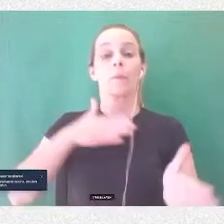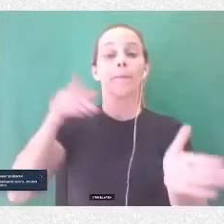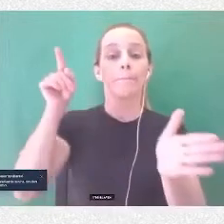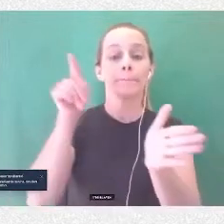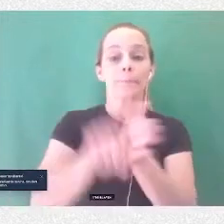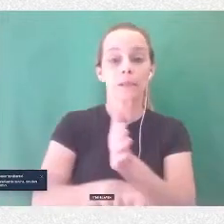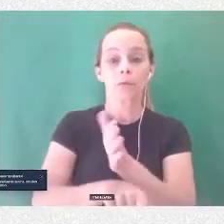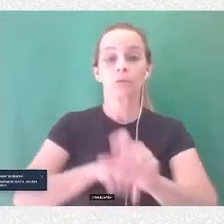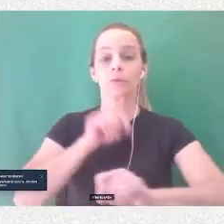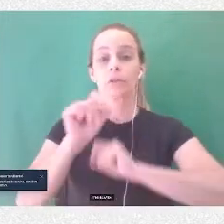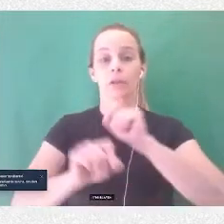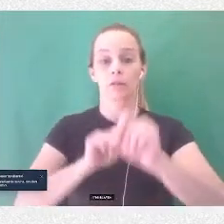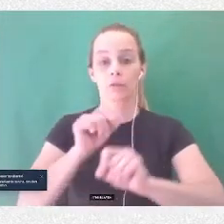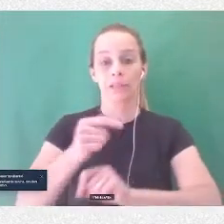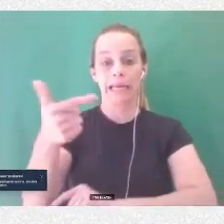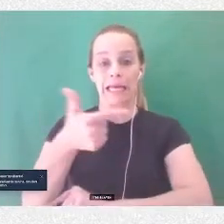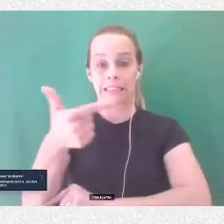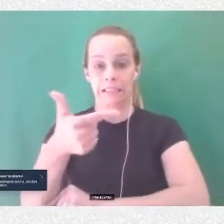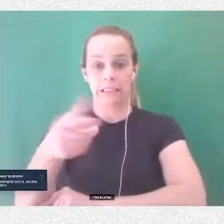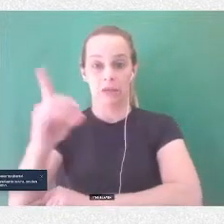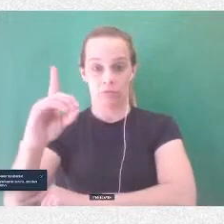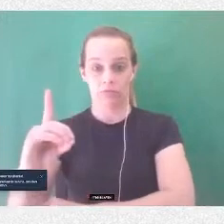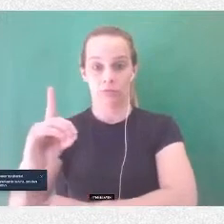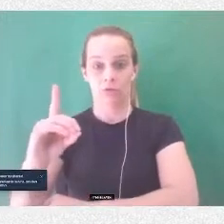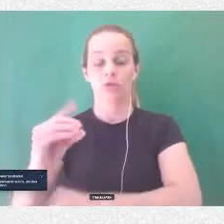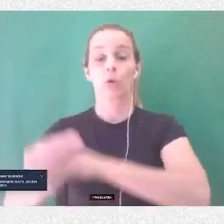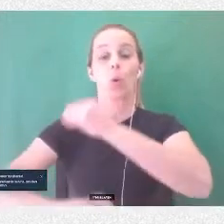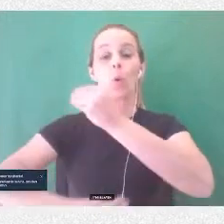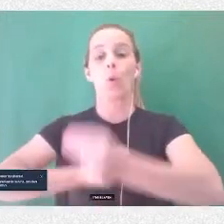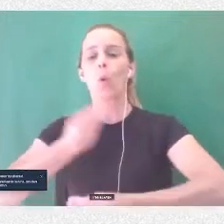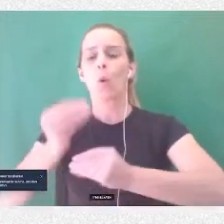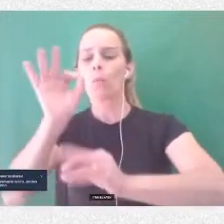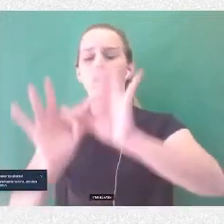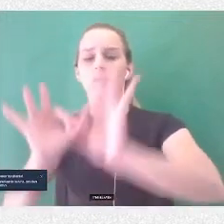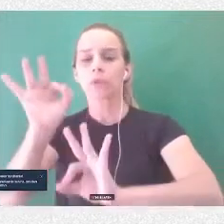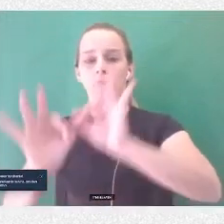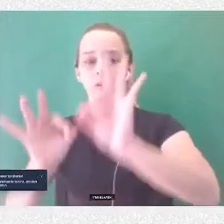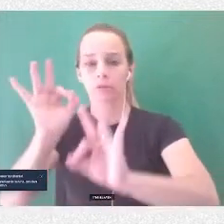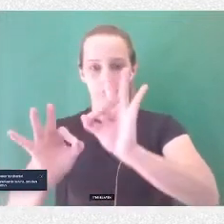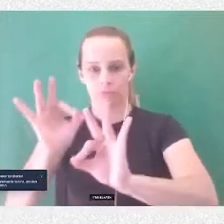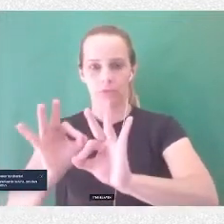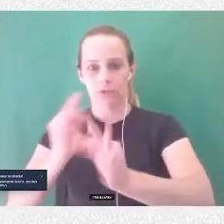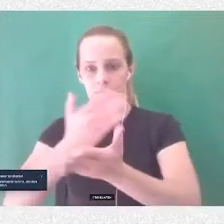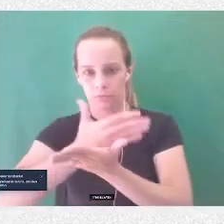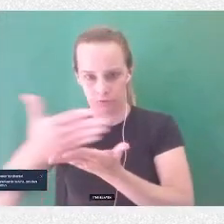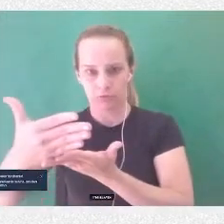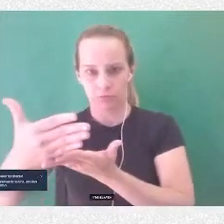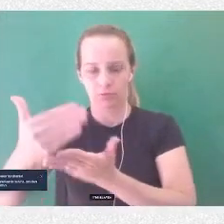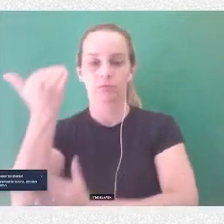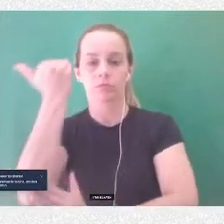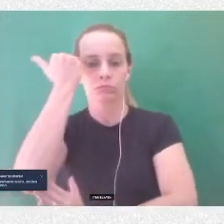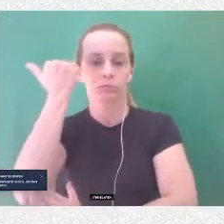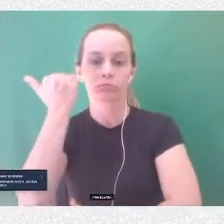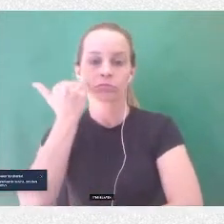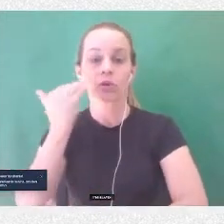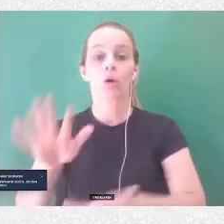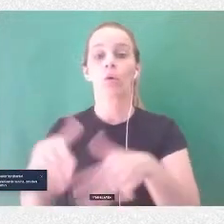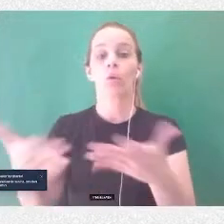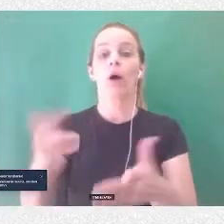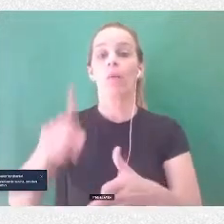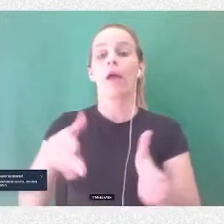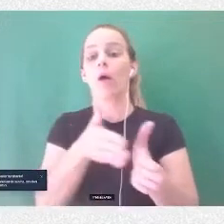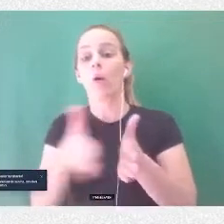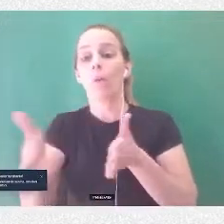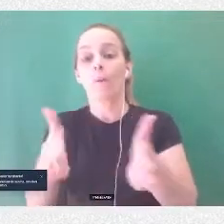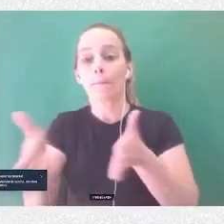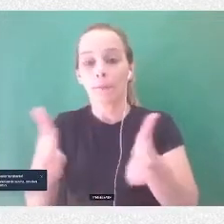com relação à segunda dose, como é que está o planejamento para aplicação dessa segunda dose nos adolescentes, qual é o prazo previsto,